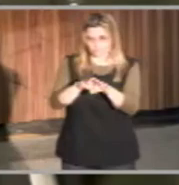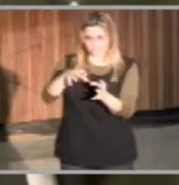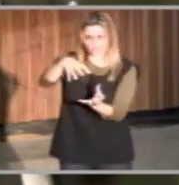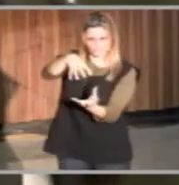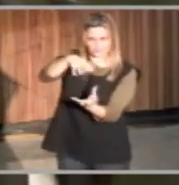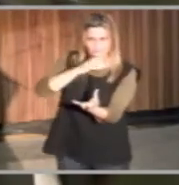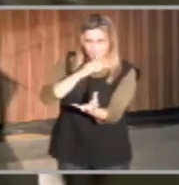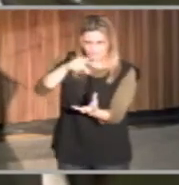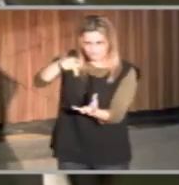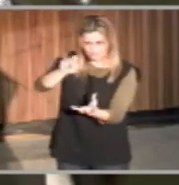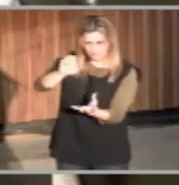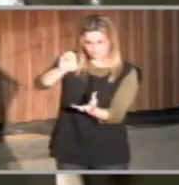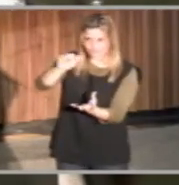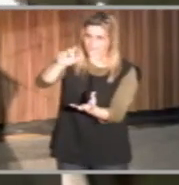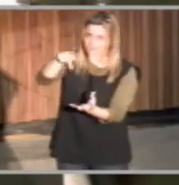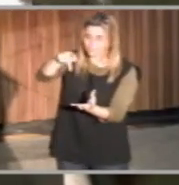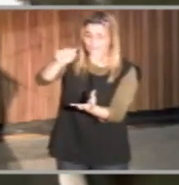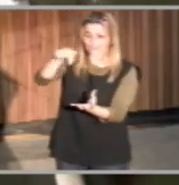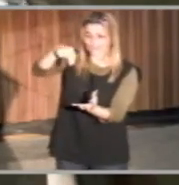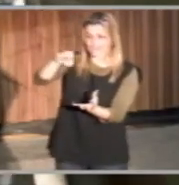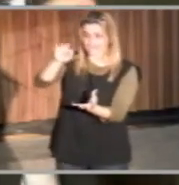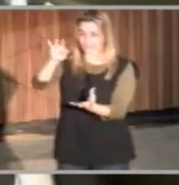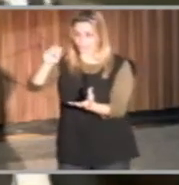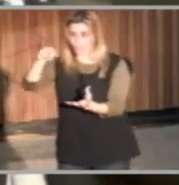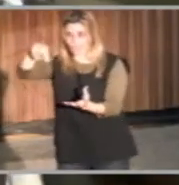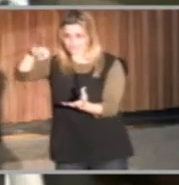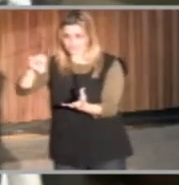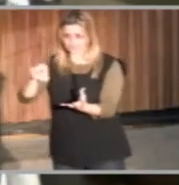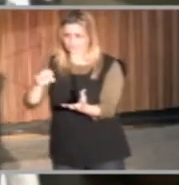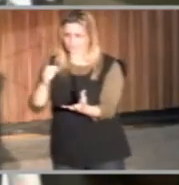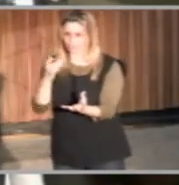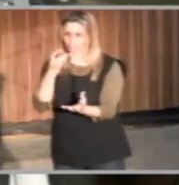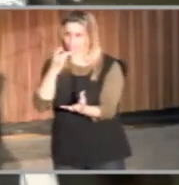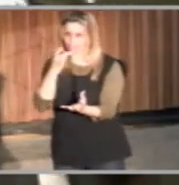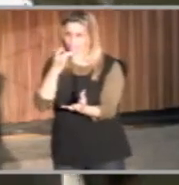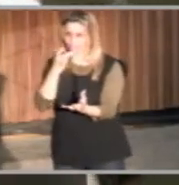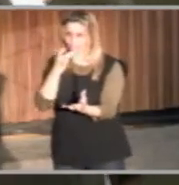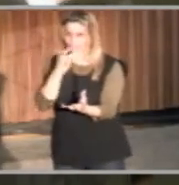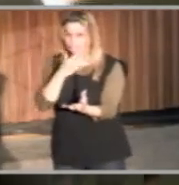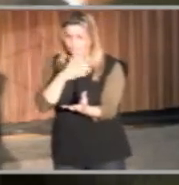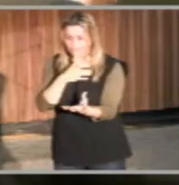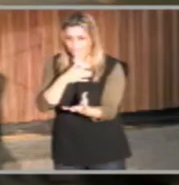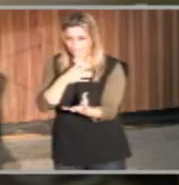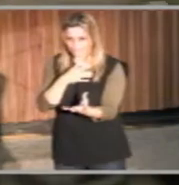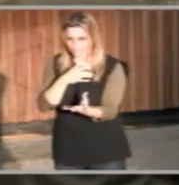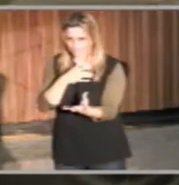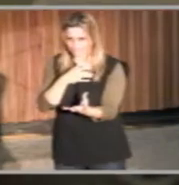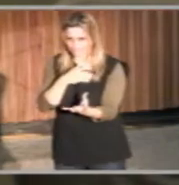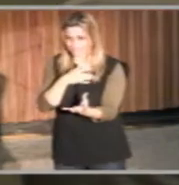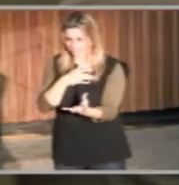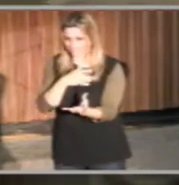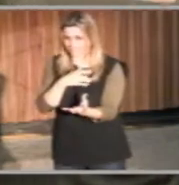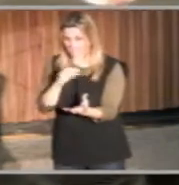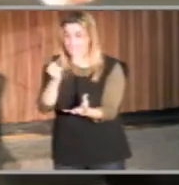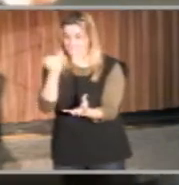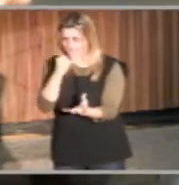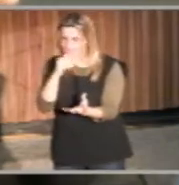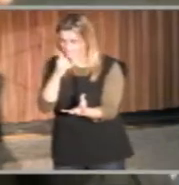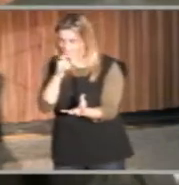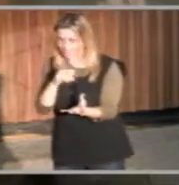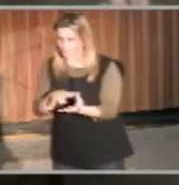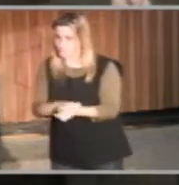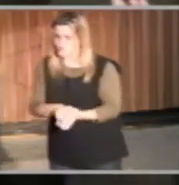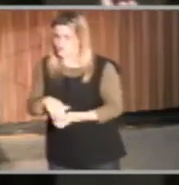abençoa também a obra da construção, tá bom? Então, é uma maneira de você ajudar. E eu estou pensando naquela propaganda assim, que abre assim,